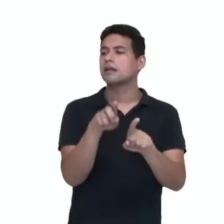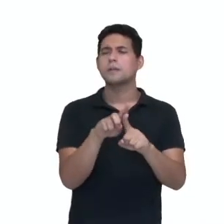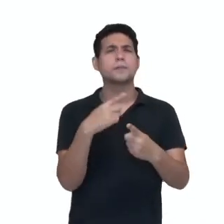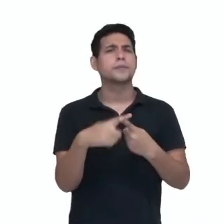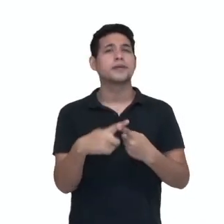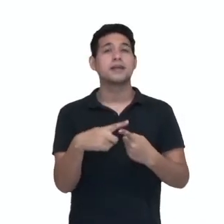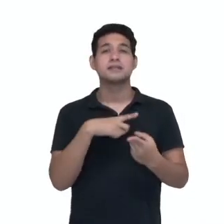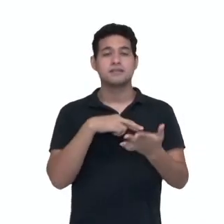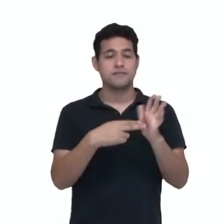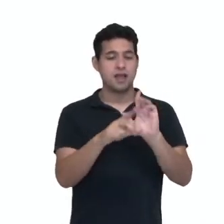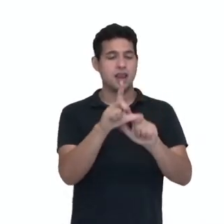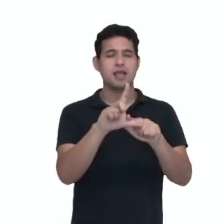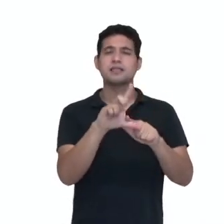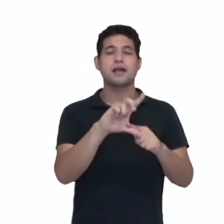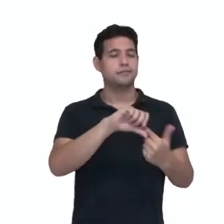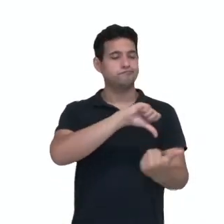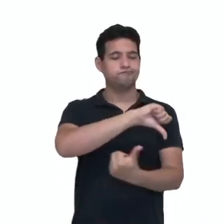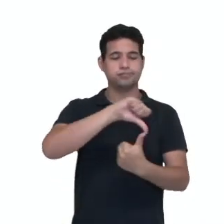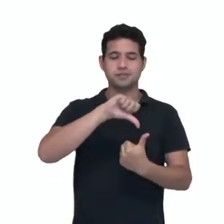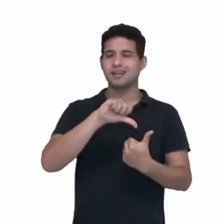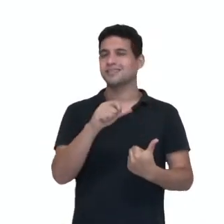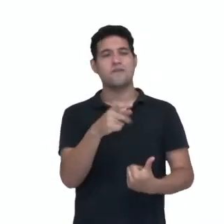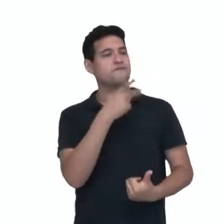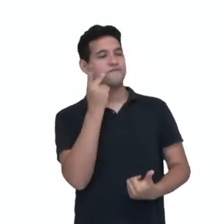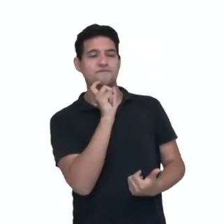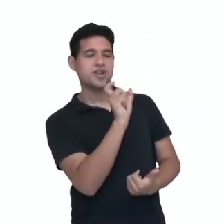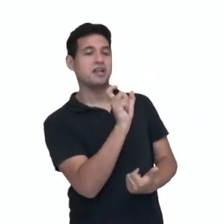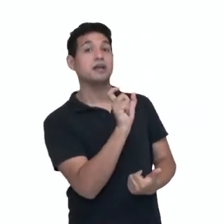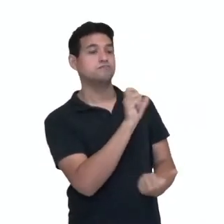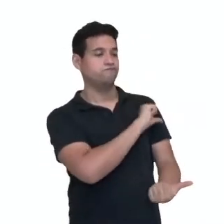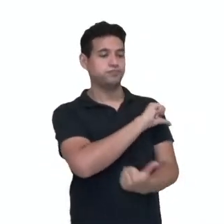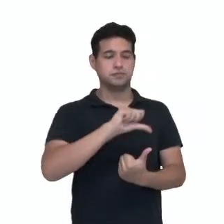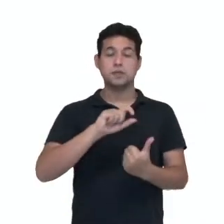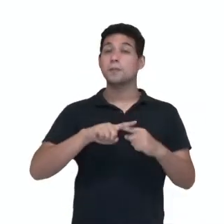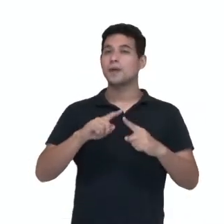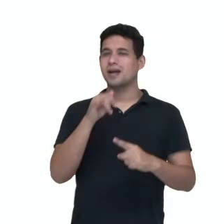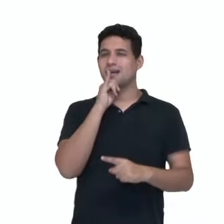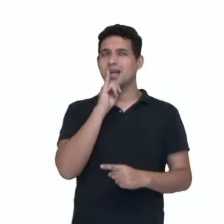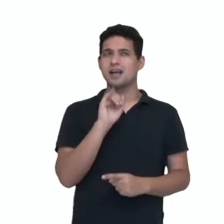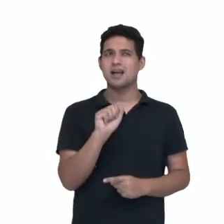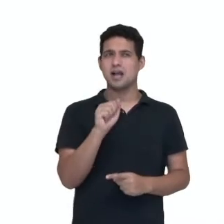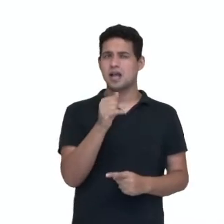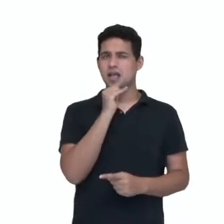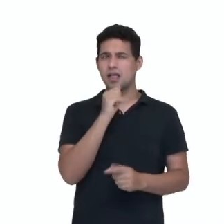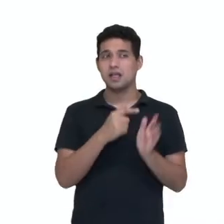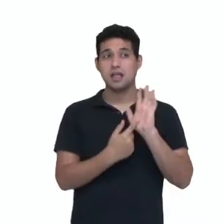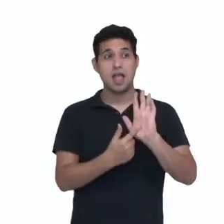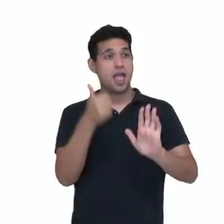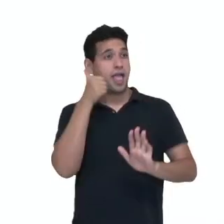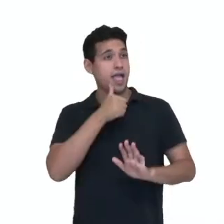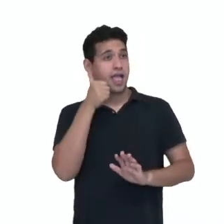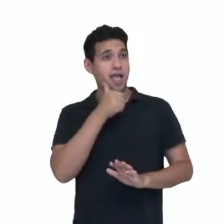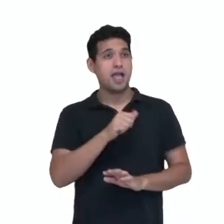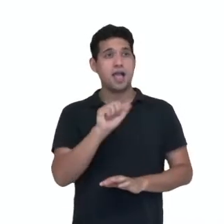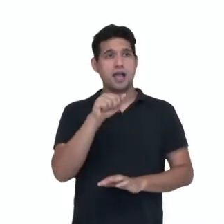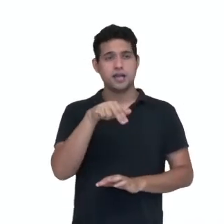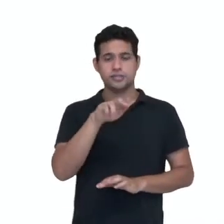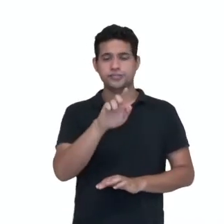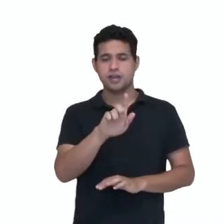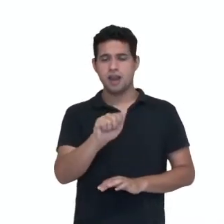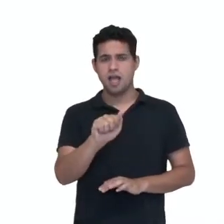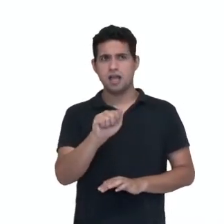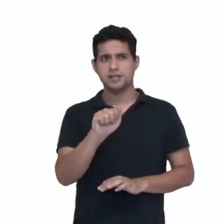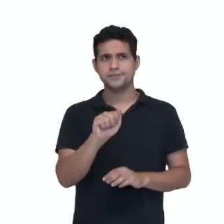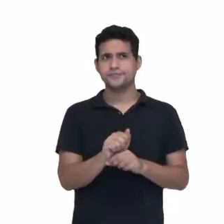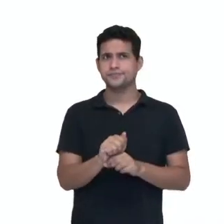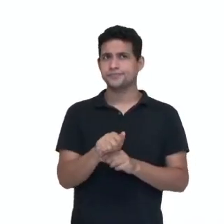porque esta letra es muda e não se pronuncia. Ángela, vamos ao exemplo. Ángela e Irene. Não